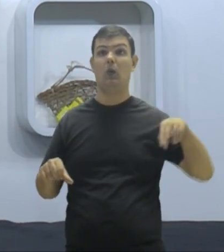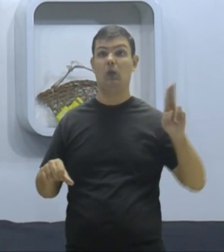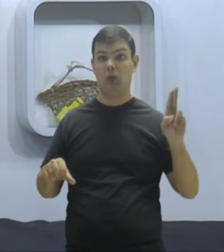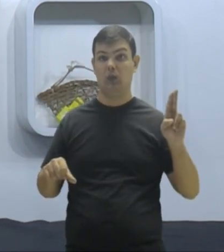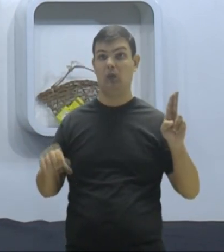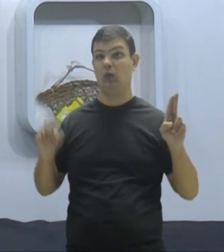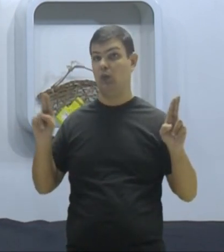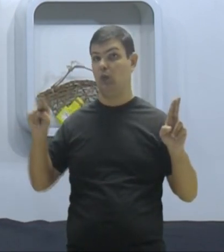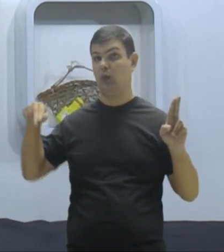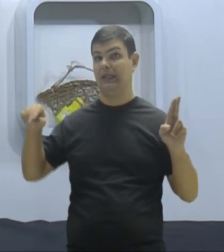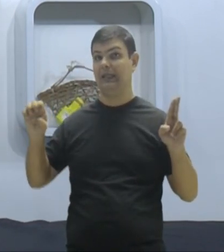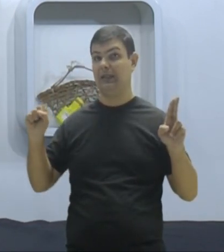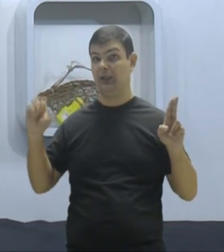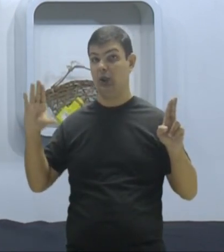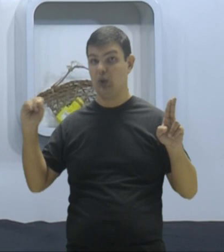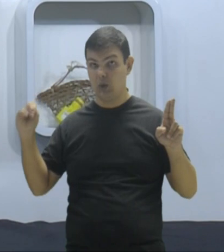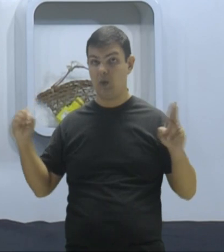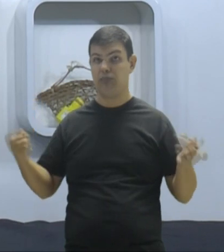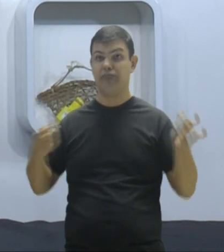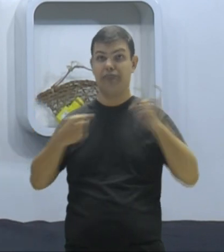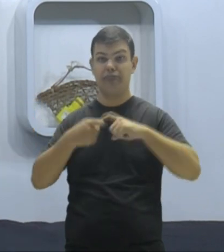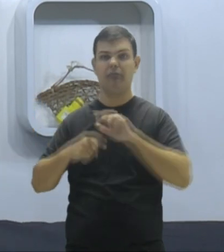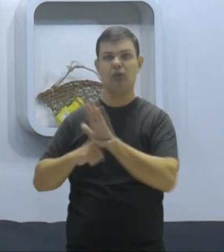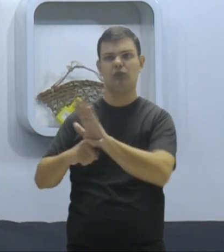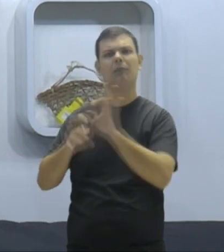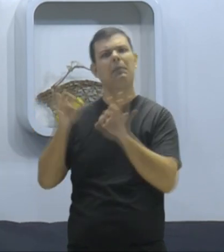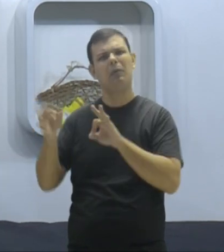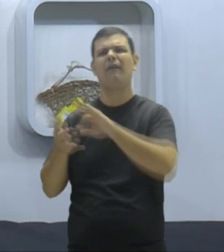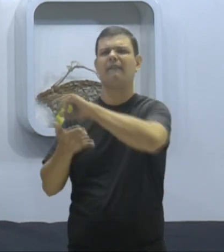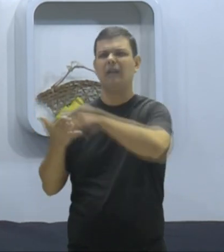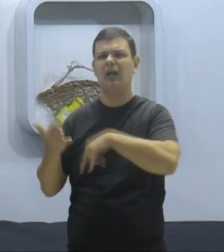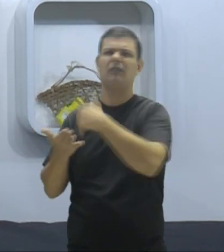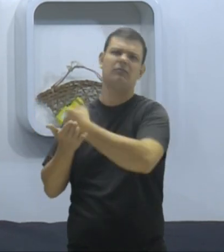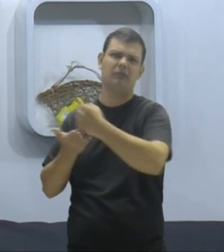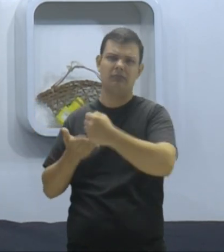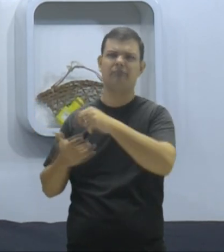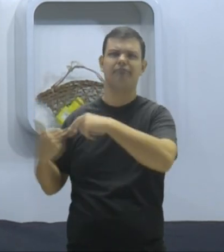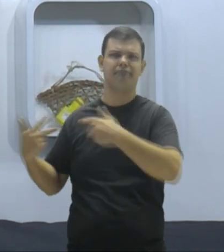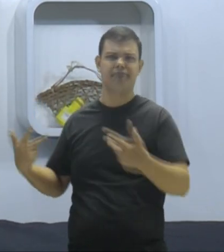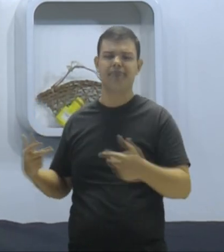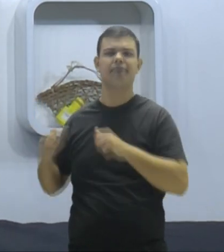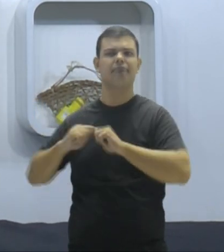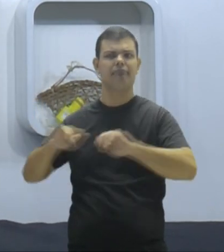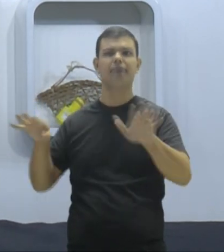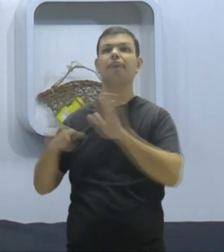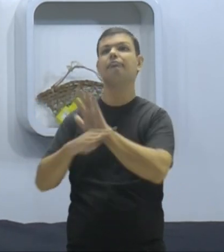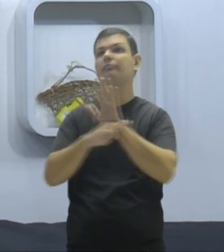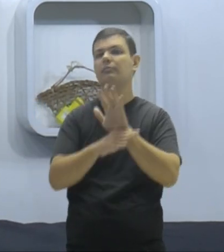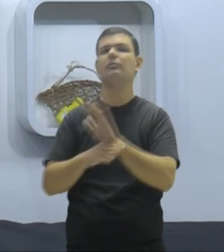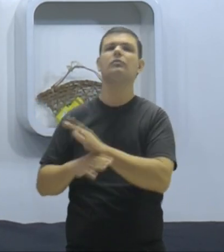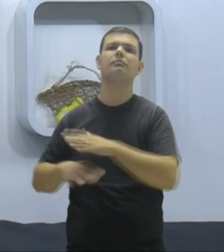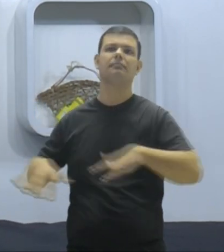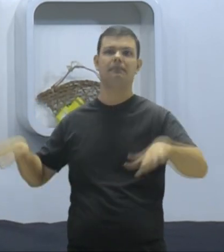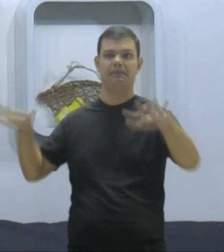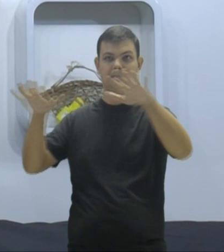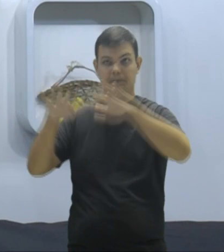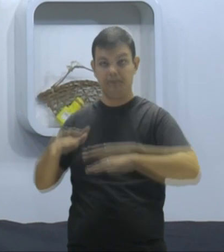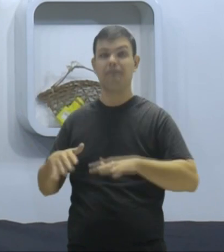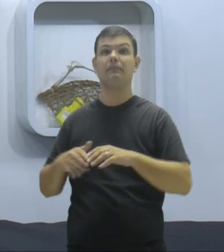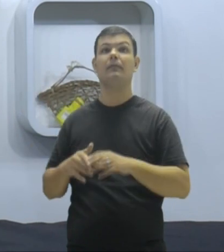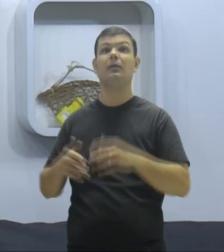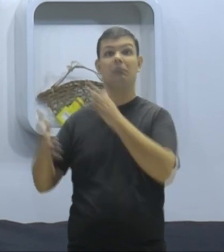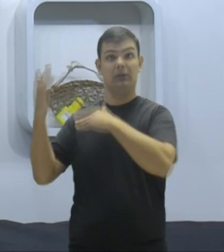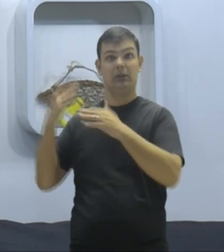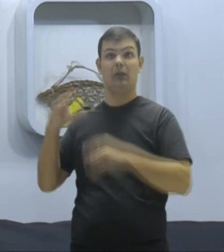e acabaram gerando documentos sobre isso. E hoje nós temos, né, proclamação da Organização das